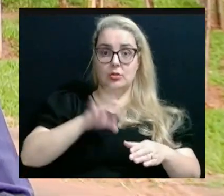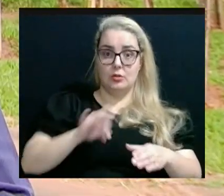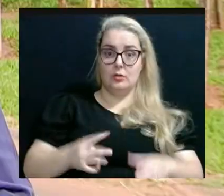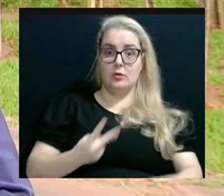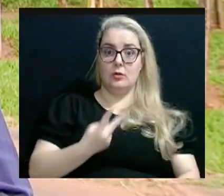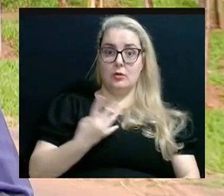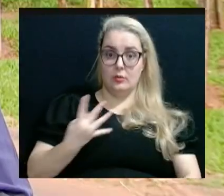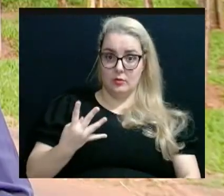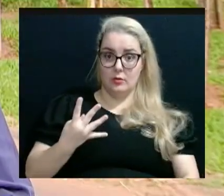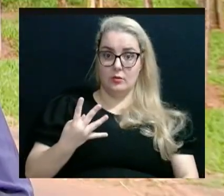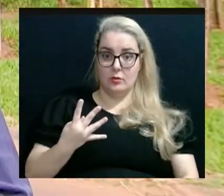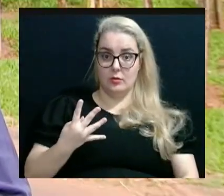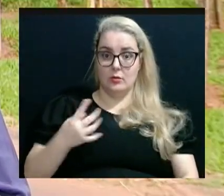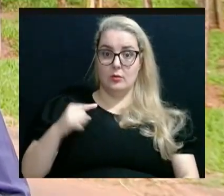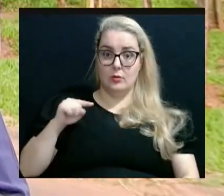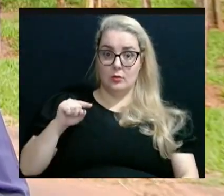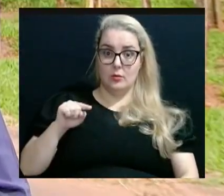24